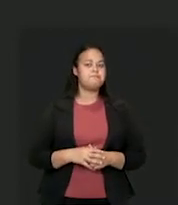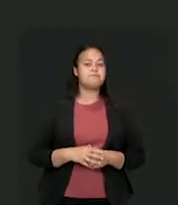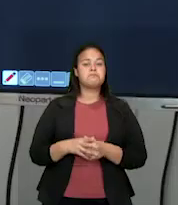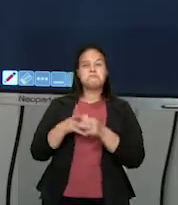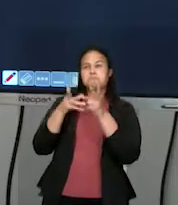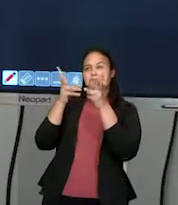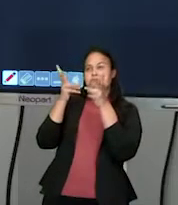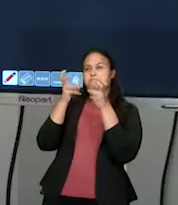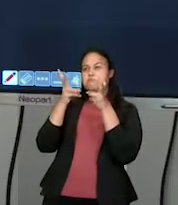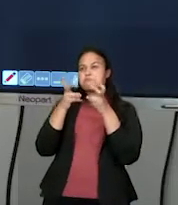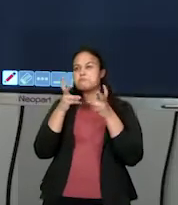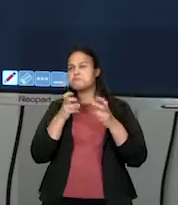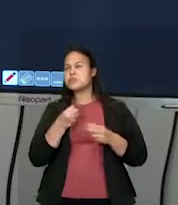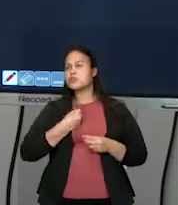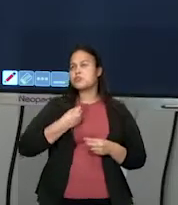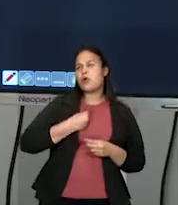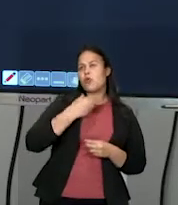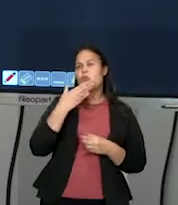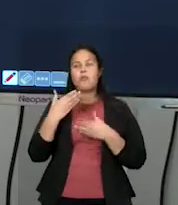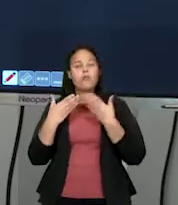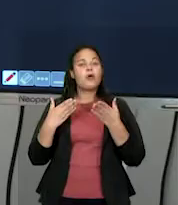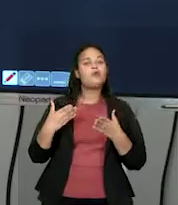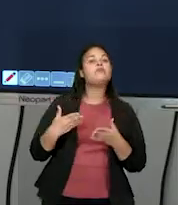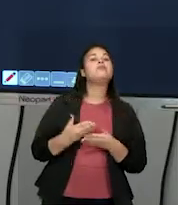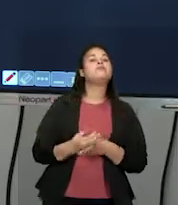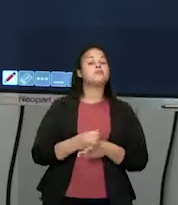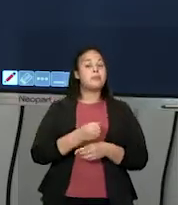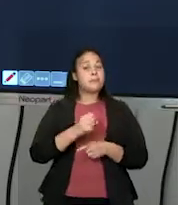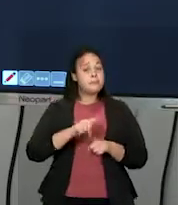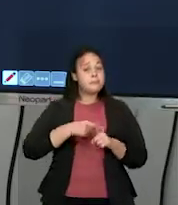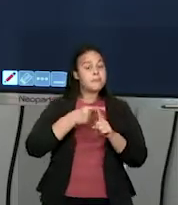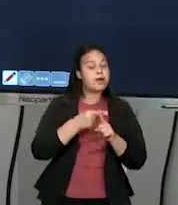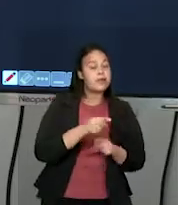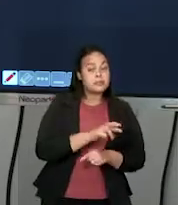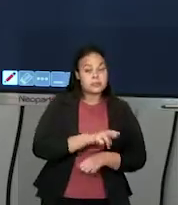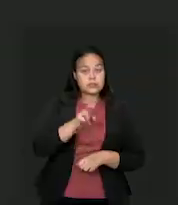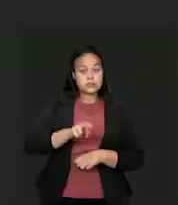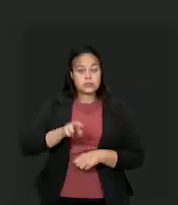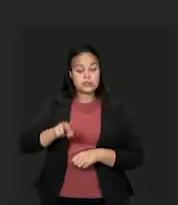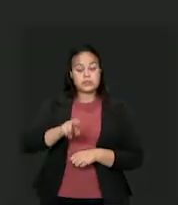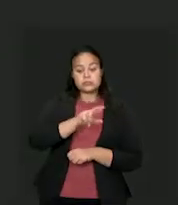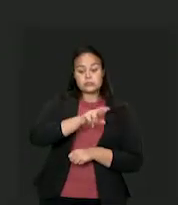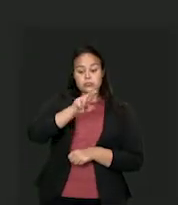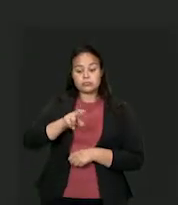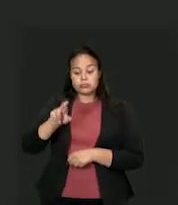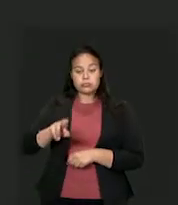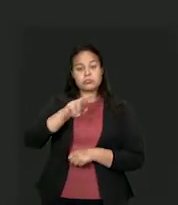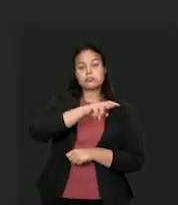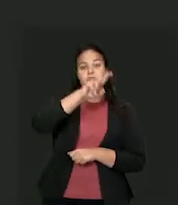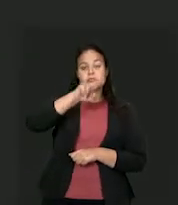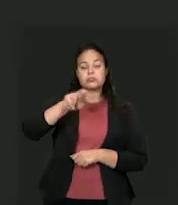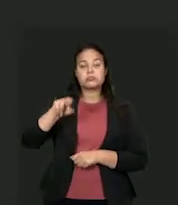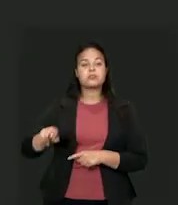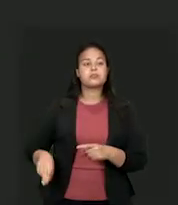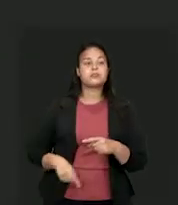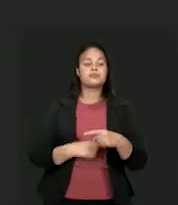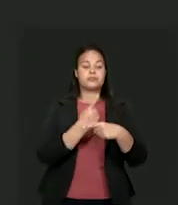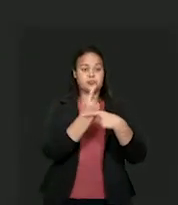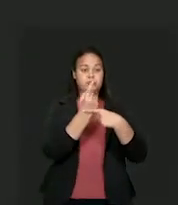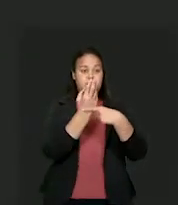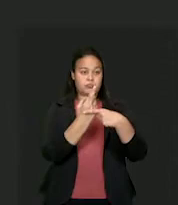Extraímos os dados, pegamos o valor das resistências, então vamos fazer o cálculo. 1 sobre